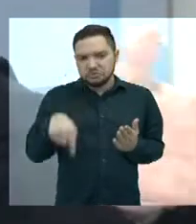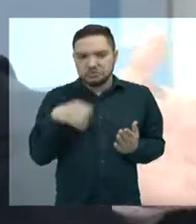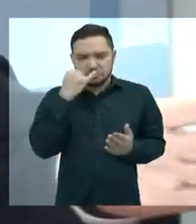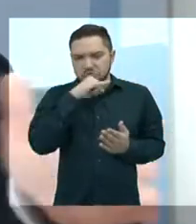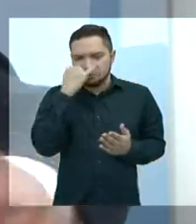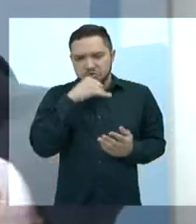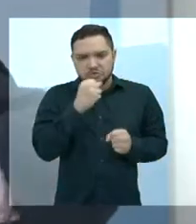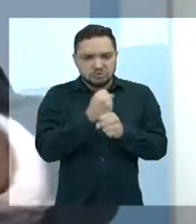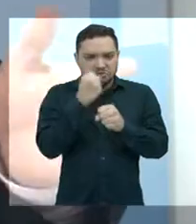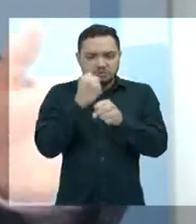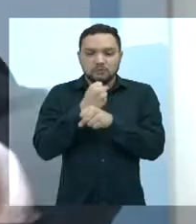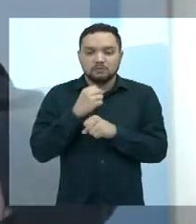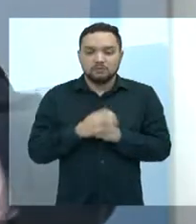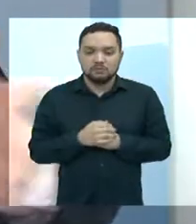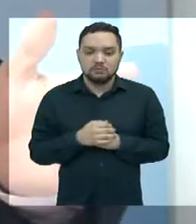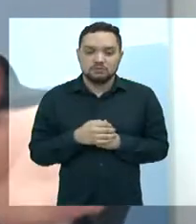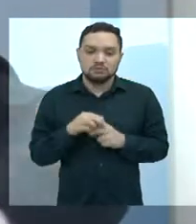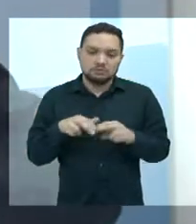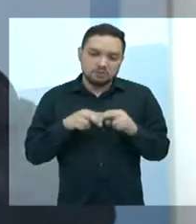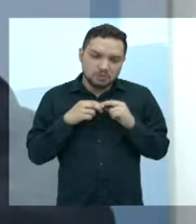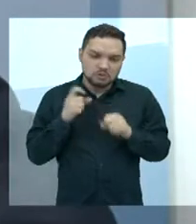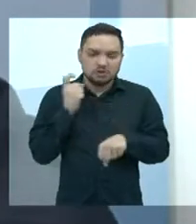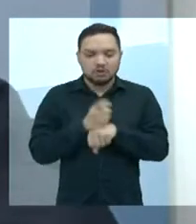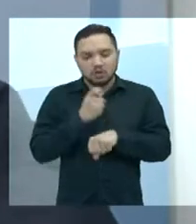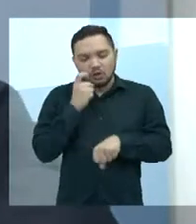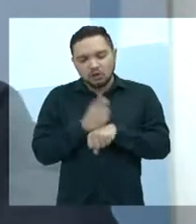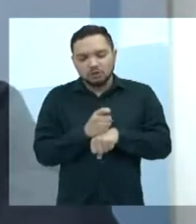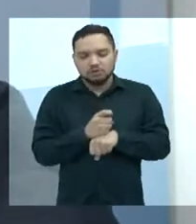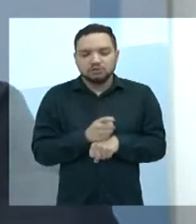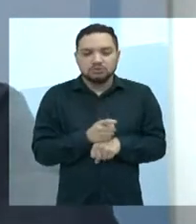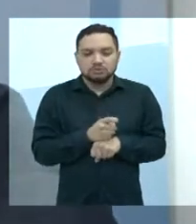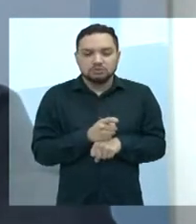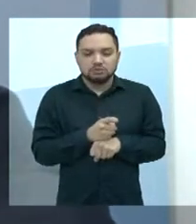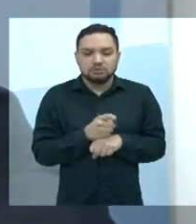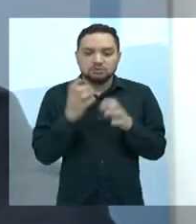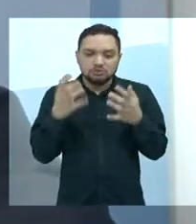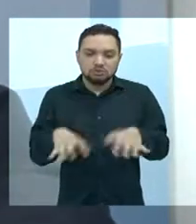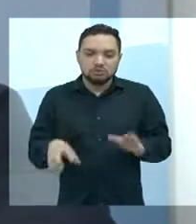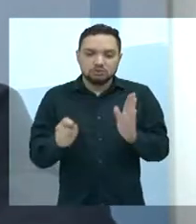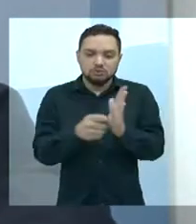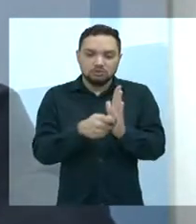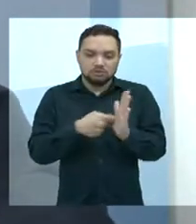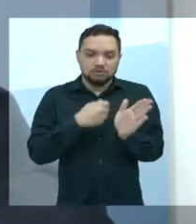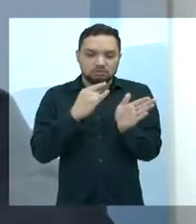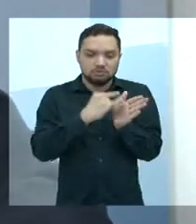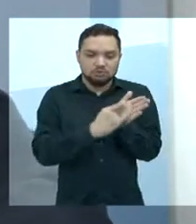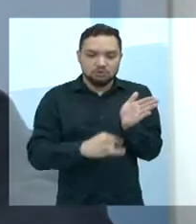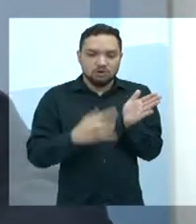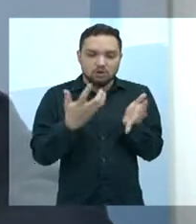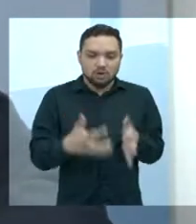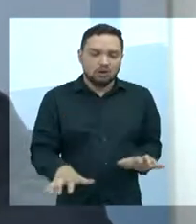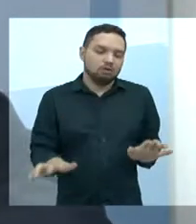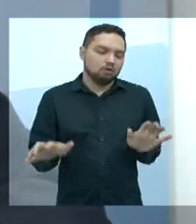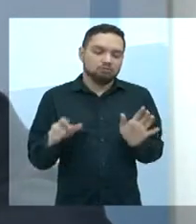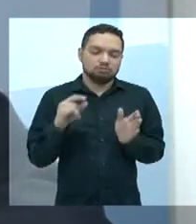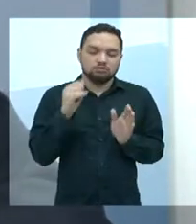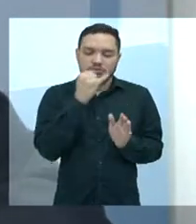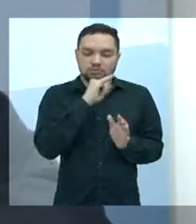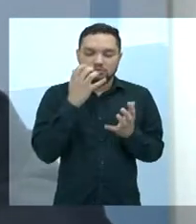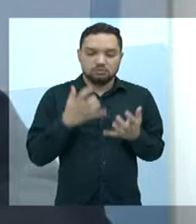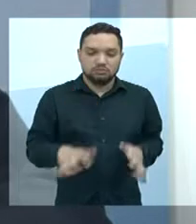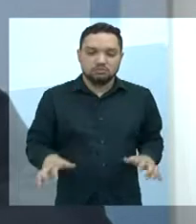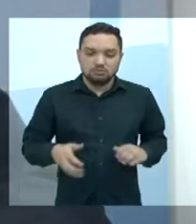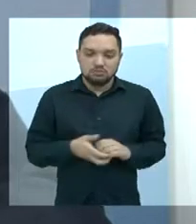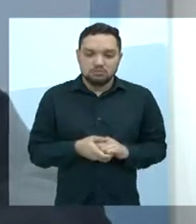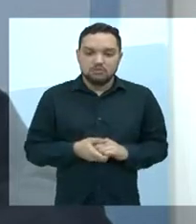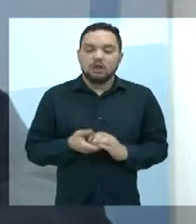talvez a ignorância, a falta de conhecimento, não quero assinar o documento que eu não quero a energia. E eu fazia